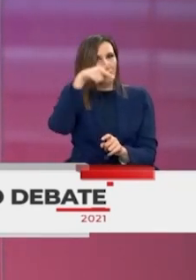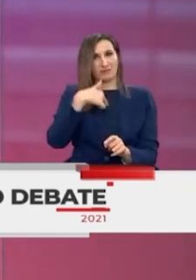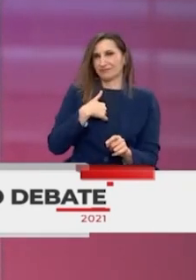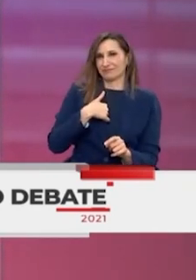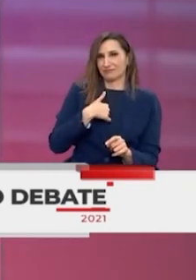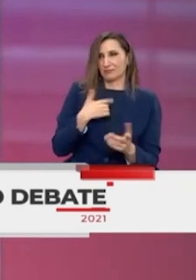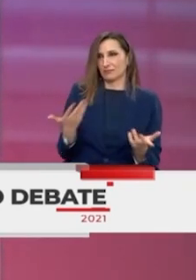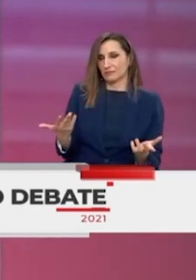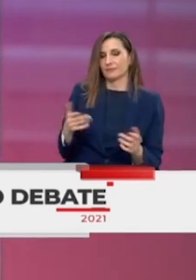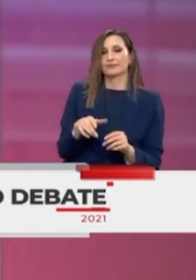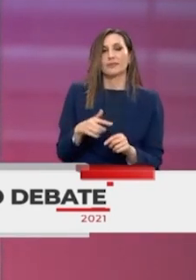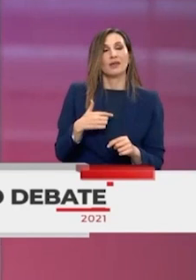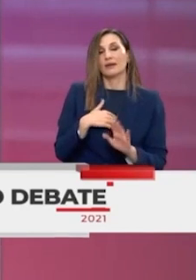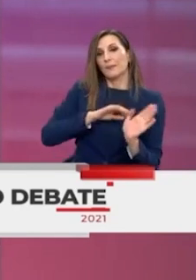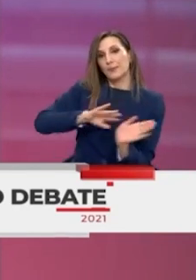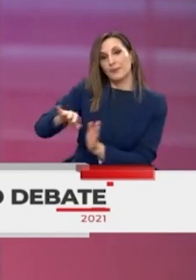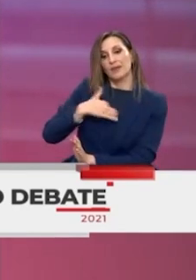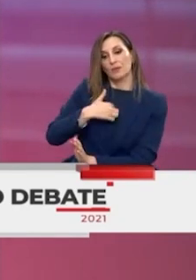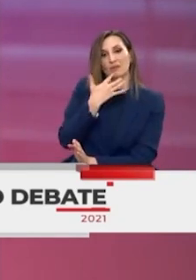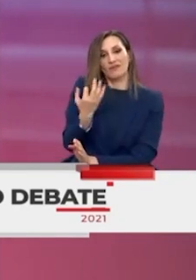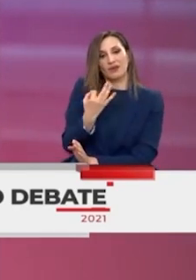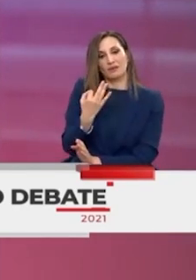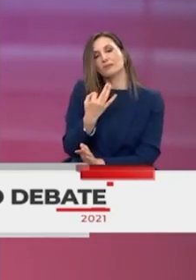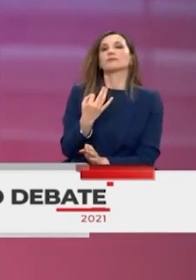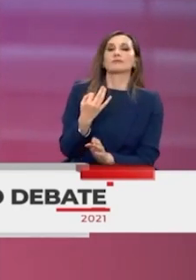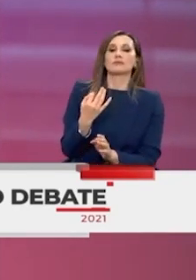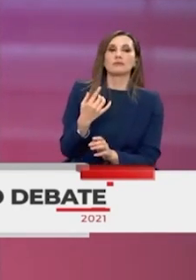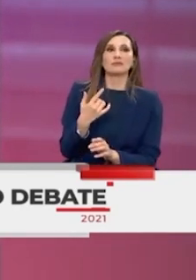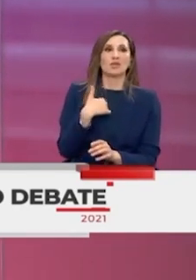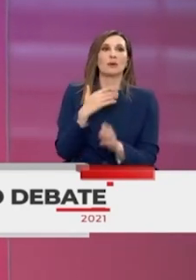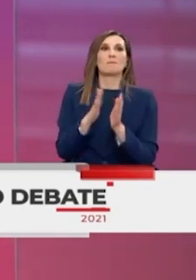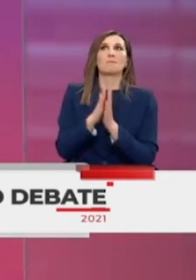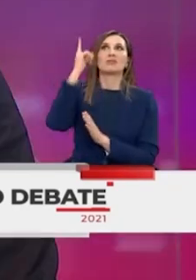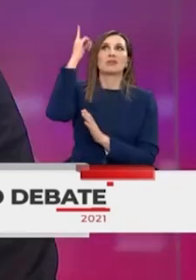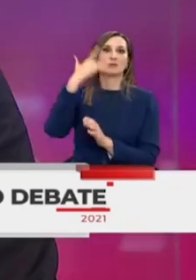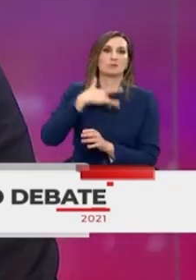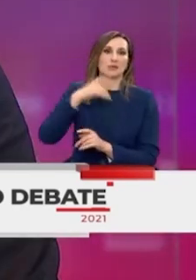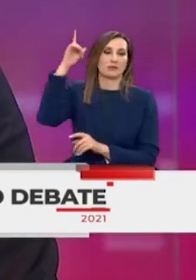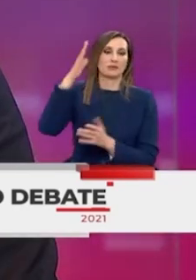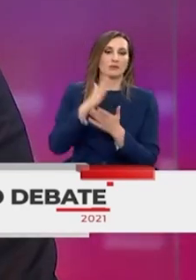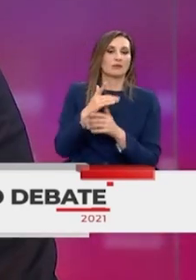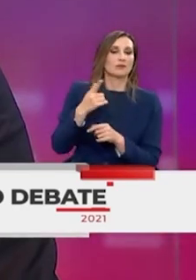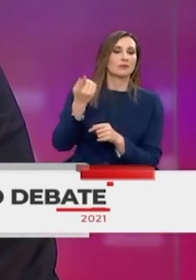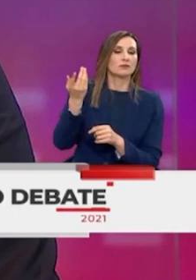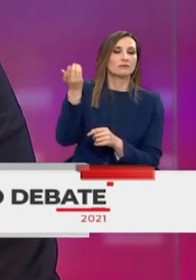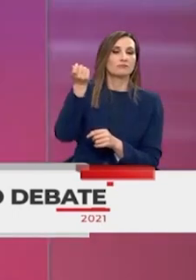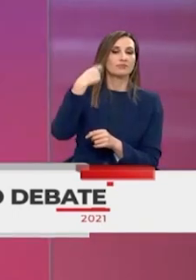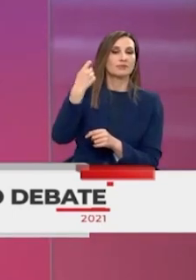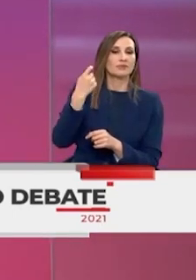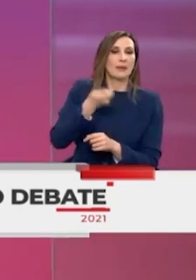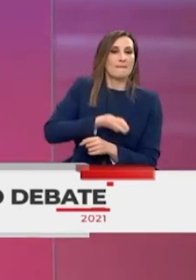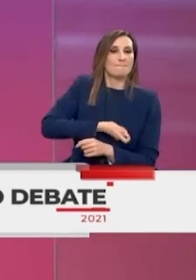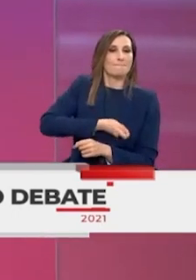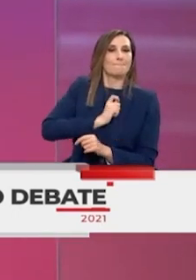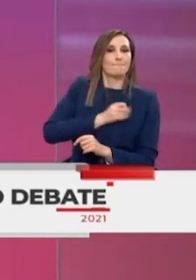Eu de facto, sabe, tenho aqui uma marca. Meu ídolo é Deus. Na cara... que me foi de uma vergastada de um PID, uma